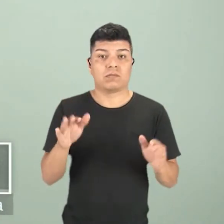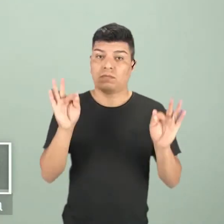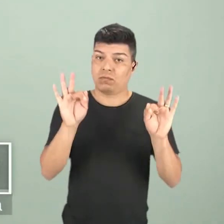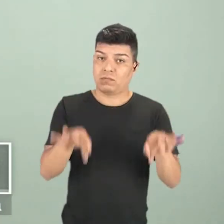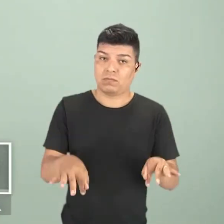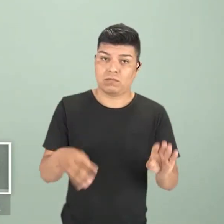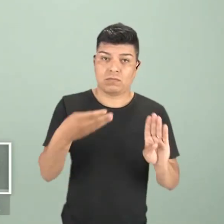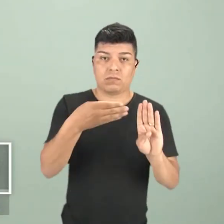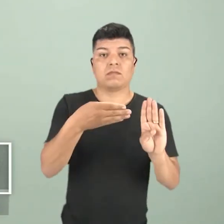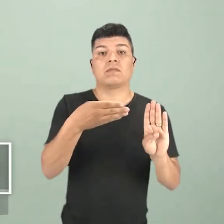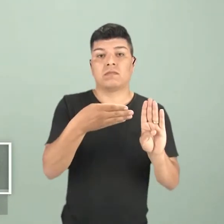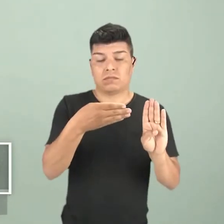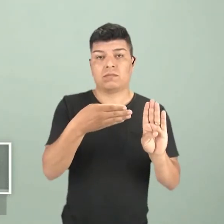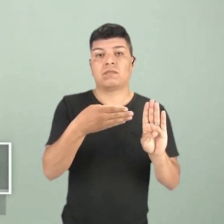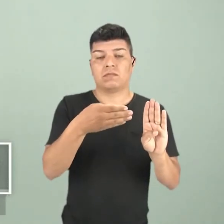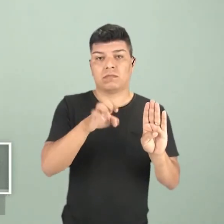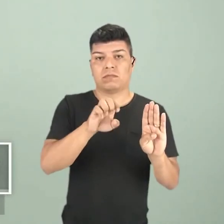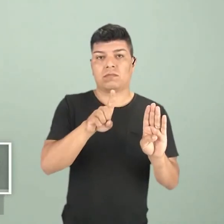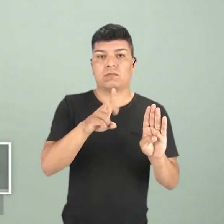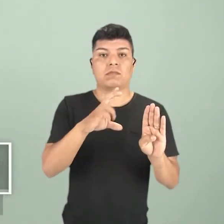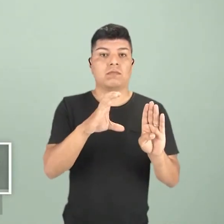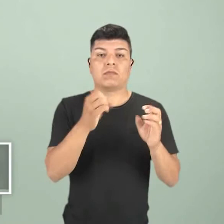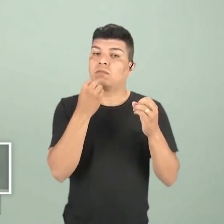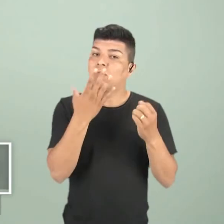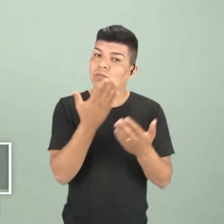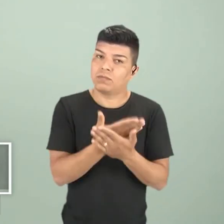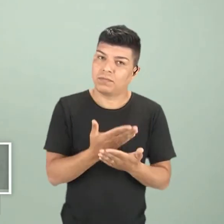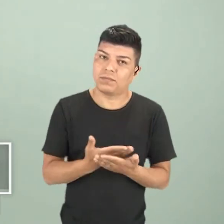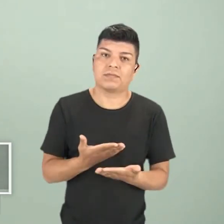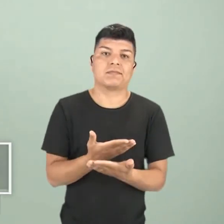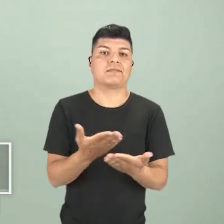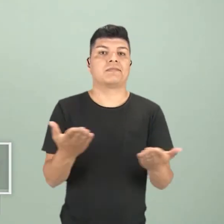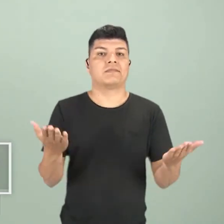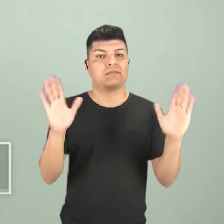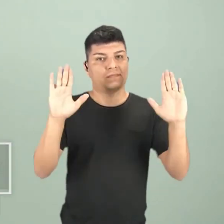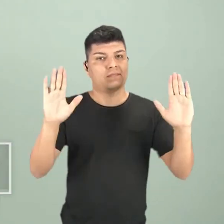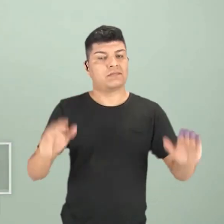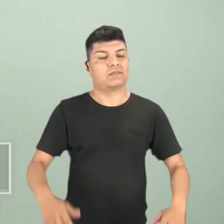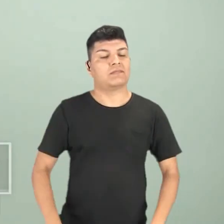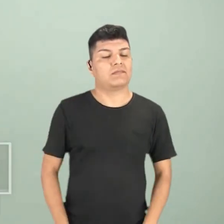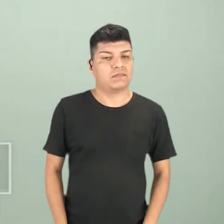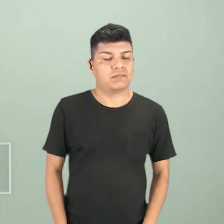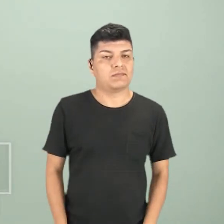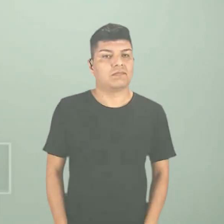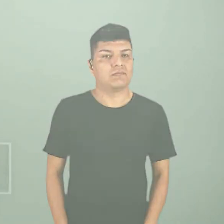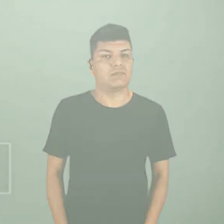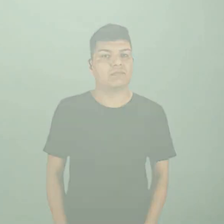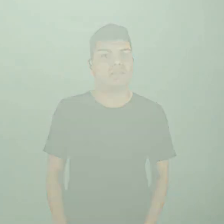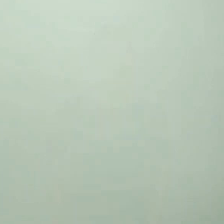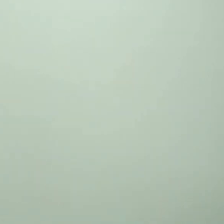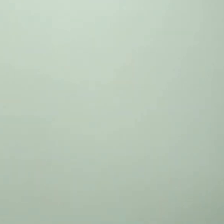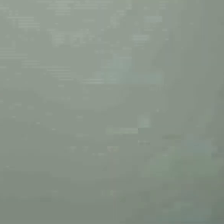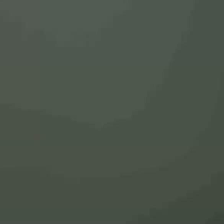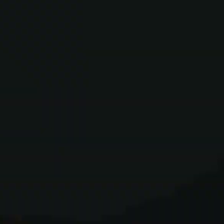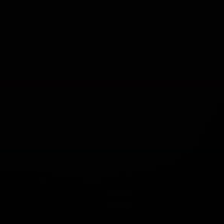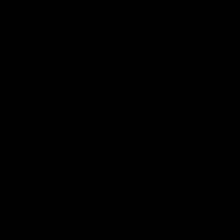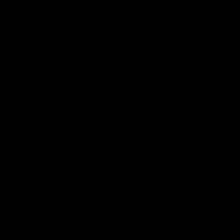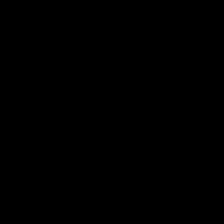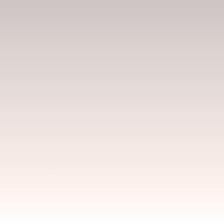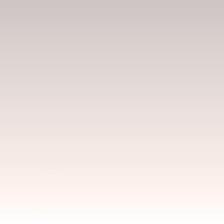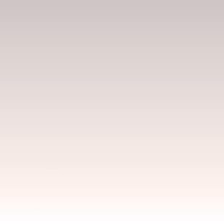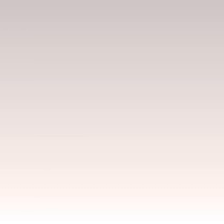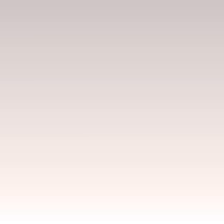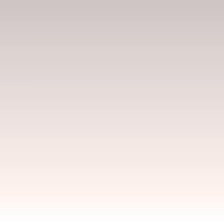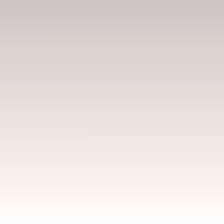certo? Por hoje é só, ficamos por aqui, acesse a plataforma e bons estudos para vocês. Até mais!